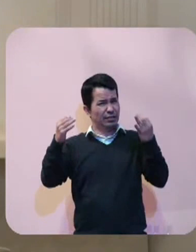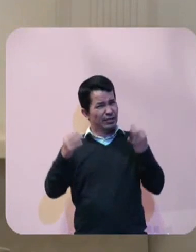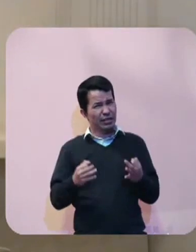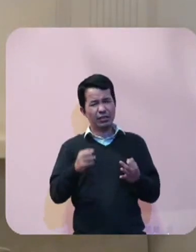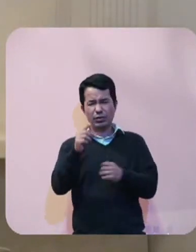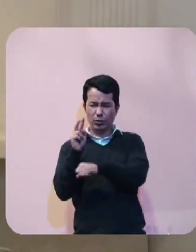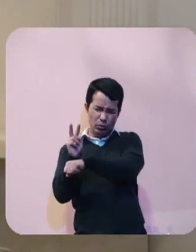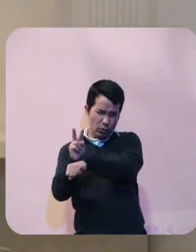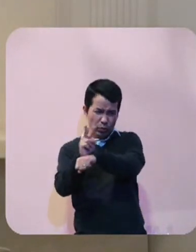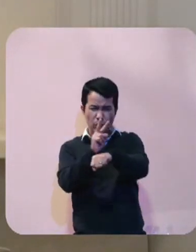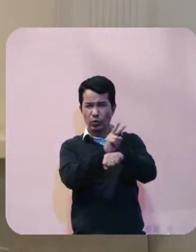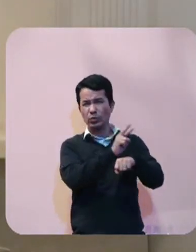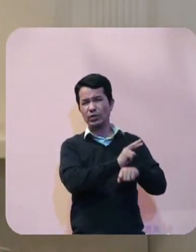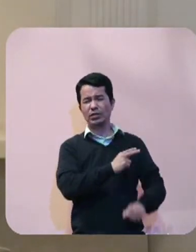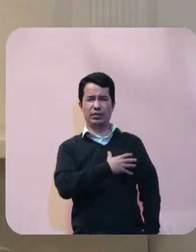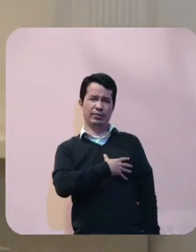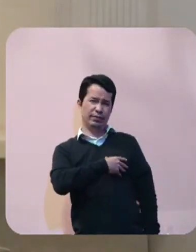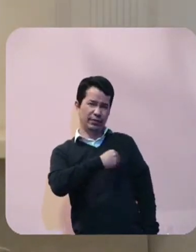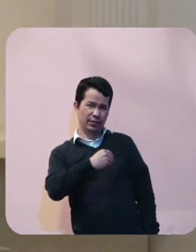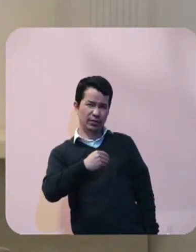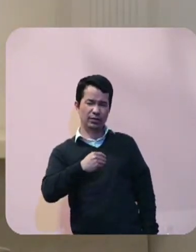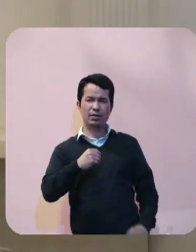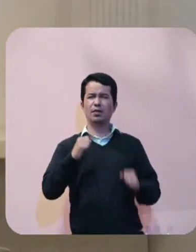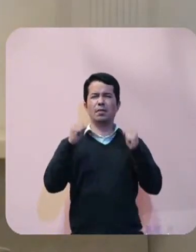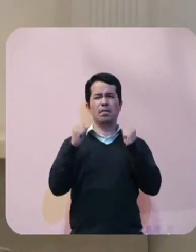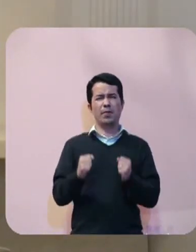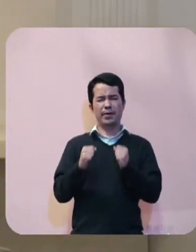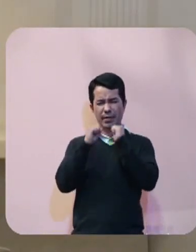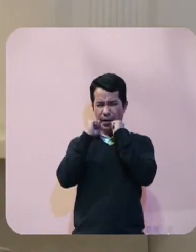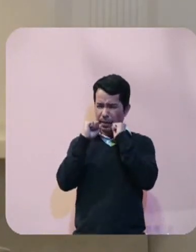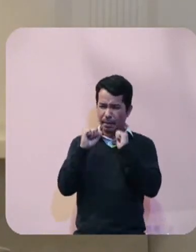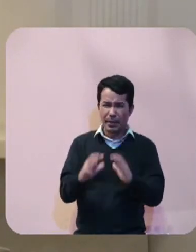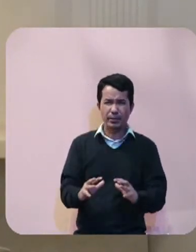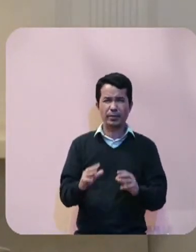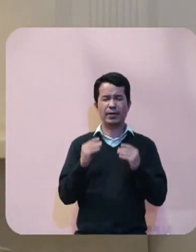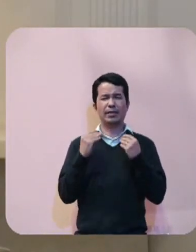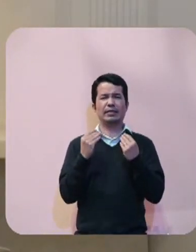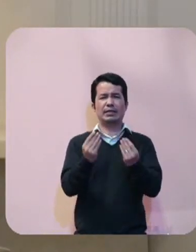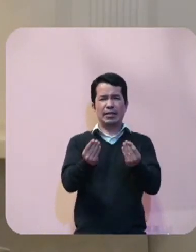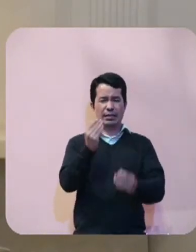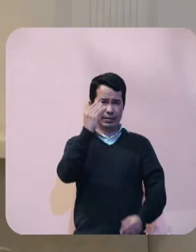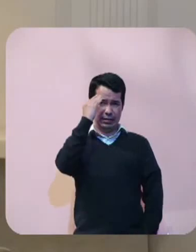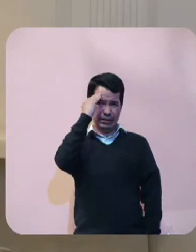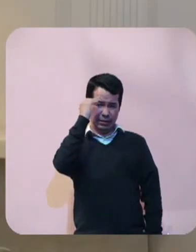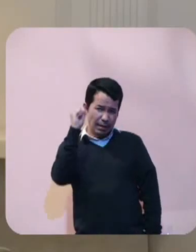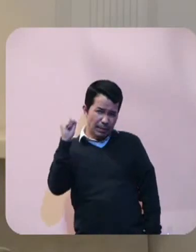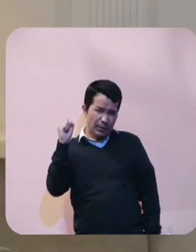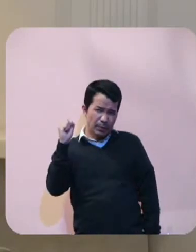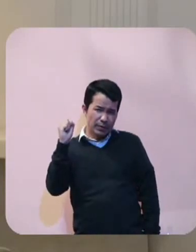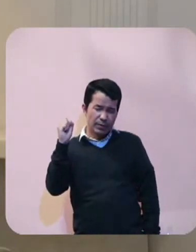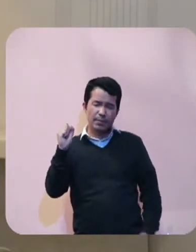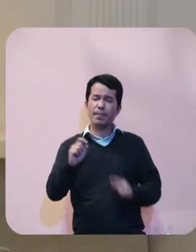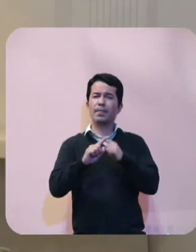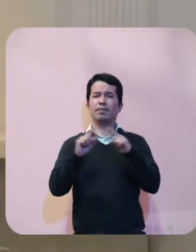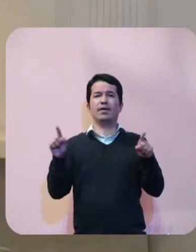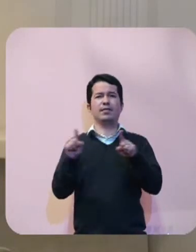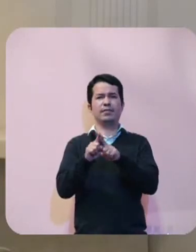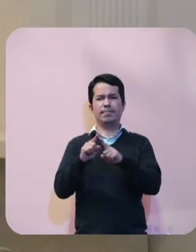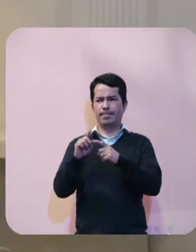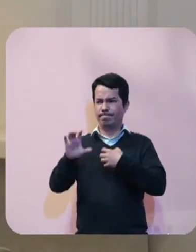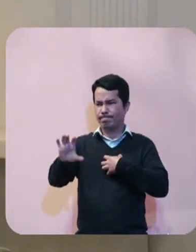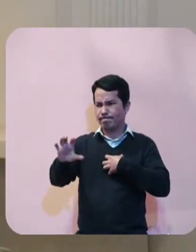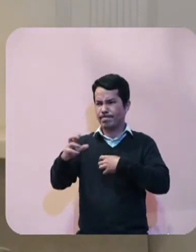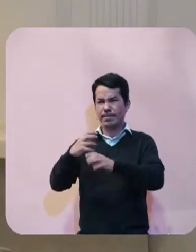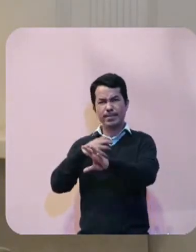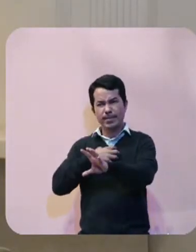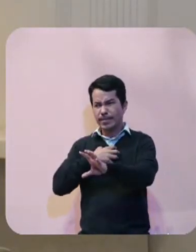seus filhos, poder abençoá-los com sabedoria, mas com alma